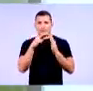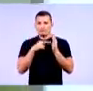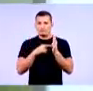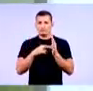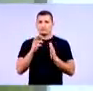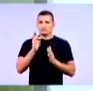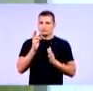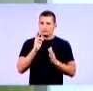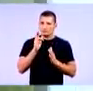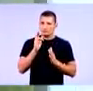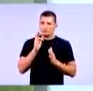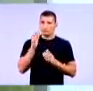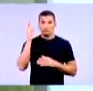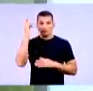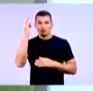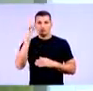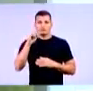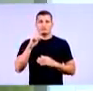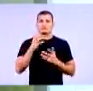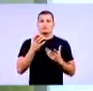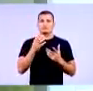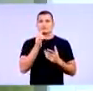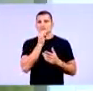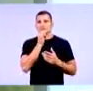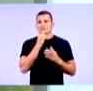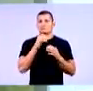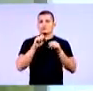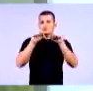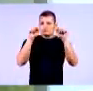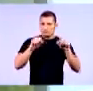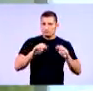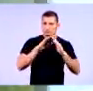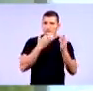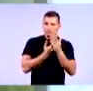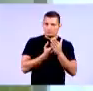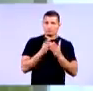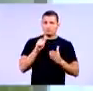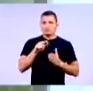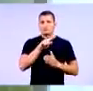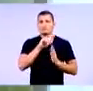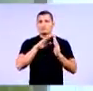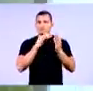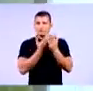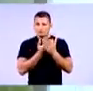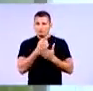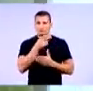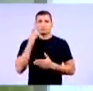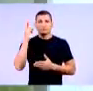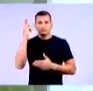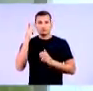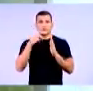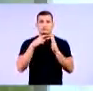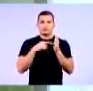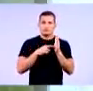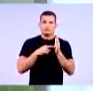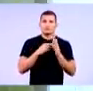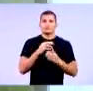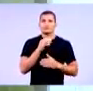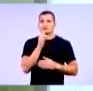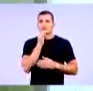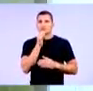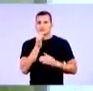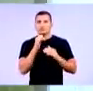determinar é a empresa, vai ser a escola, né? Se for um sistema escolar, vai ser a escola que vai determinar essas regras. Se for um